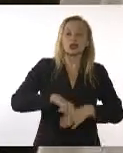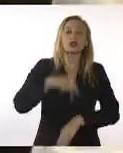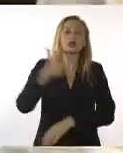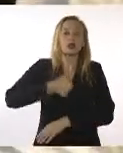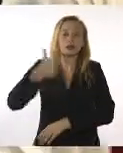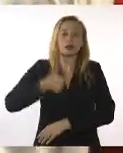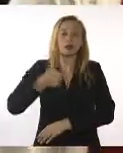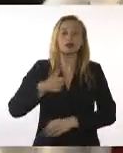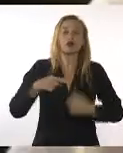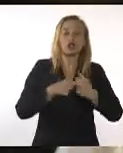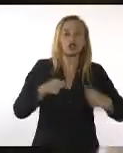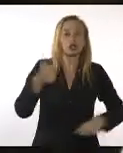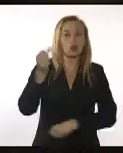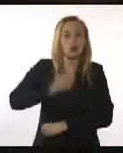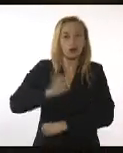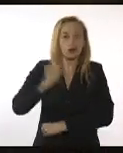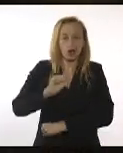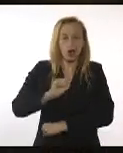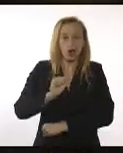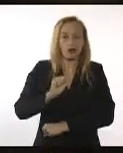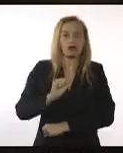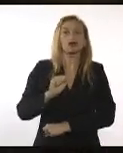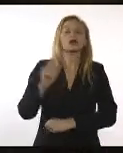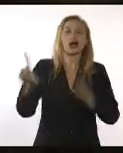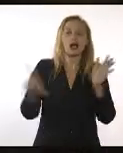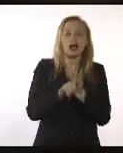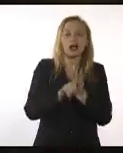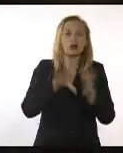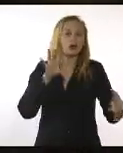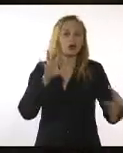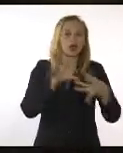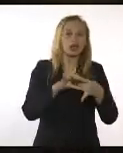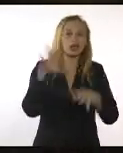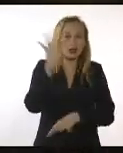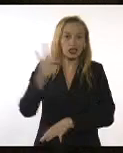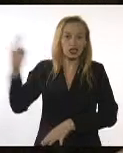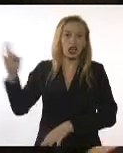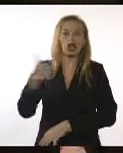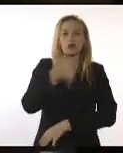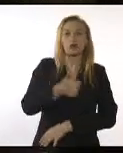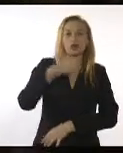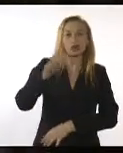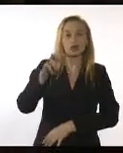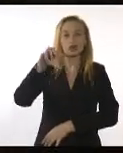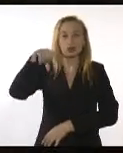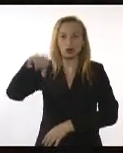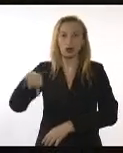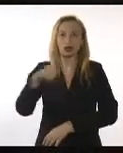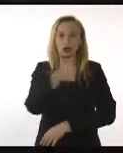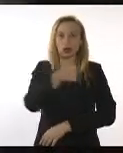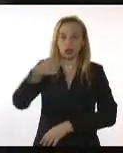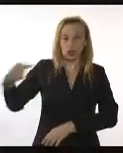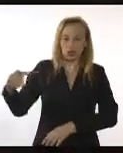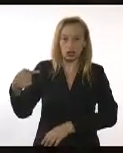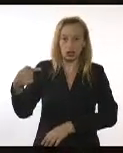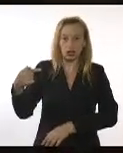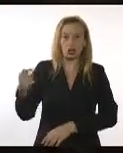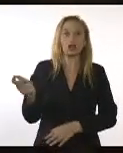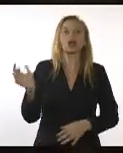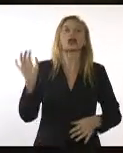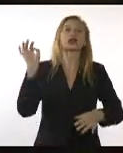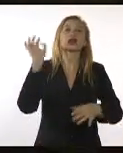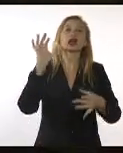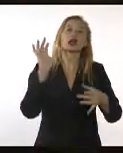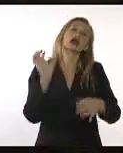artigo 8º da Lei Complementar Federal 159 de 2017, que é a Lei Complementar